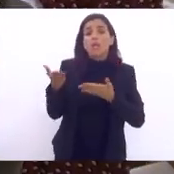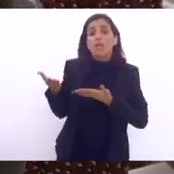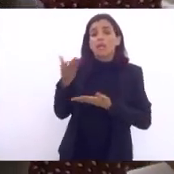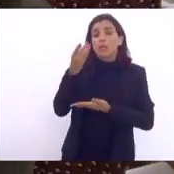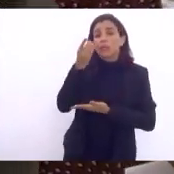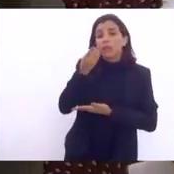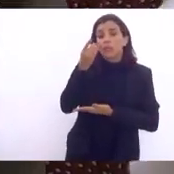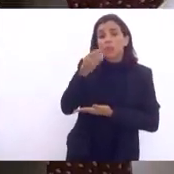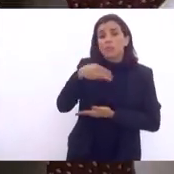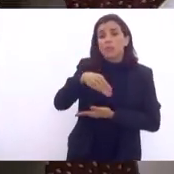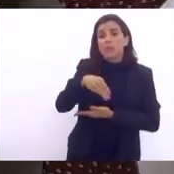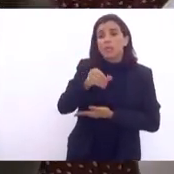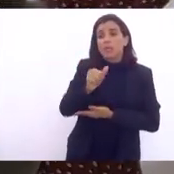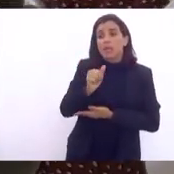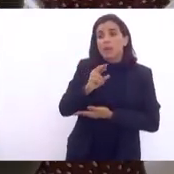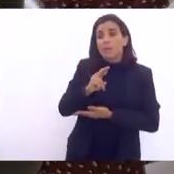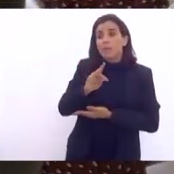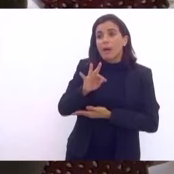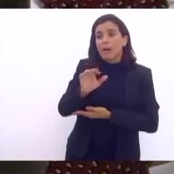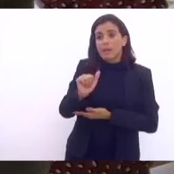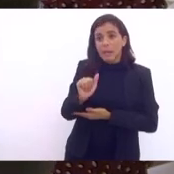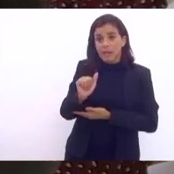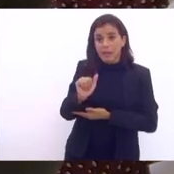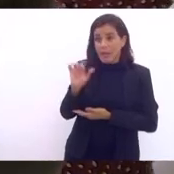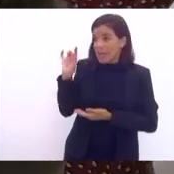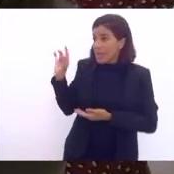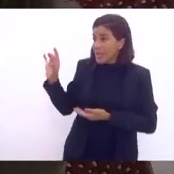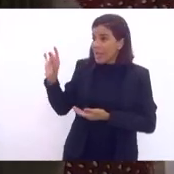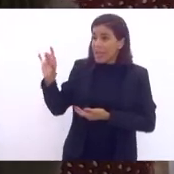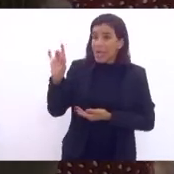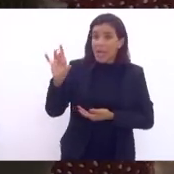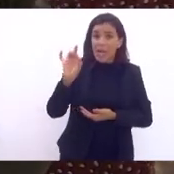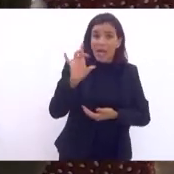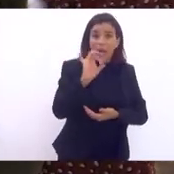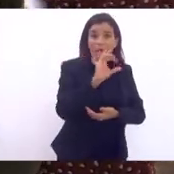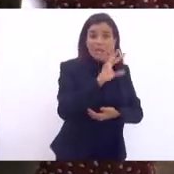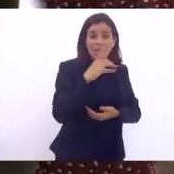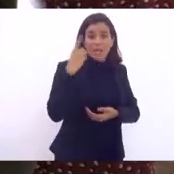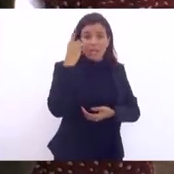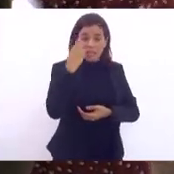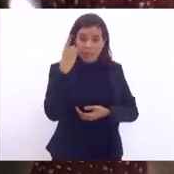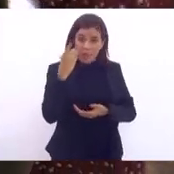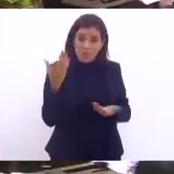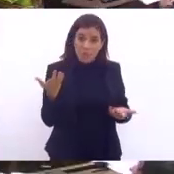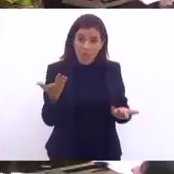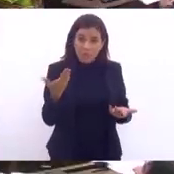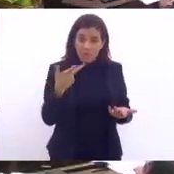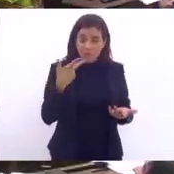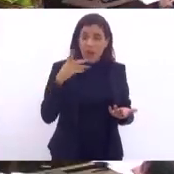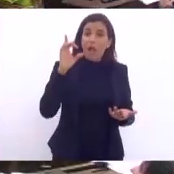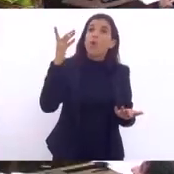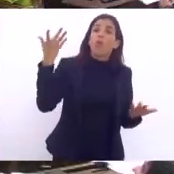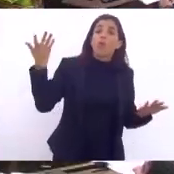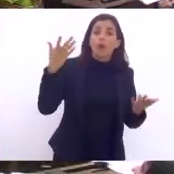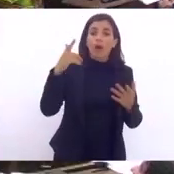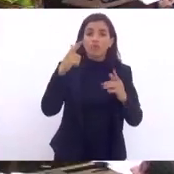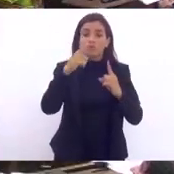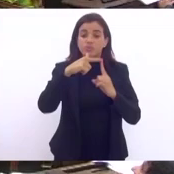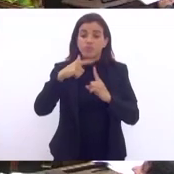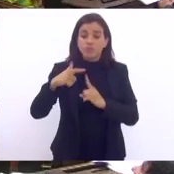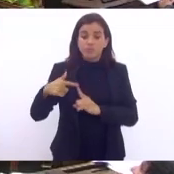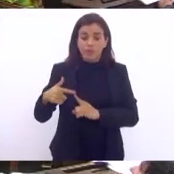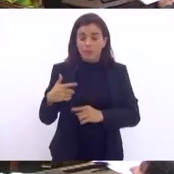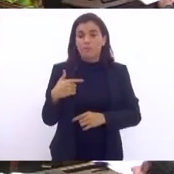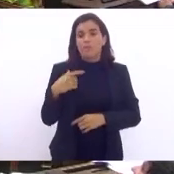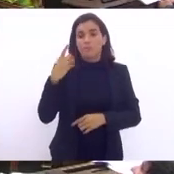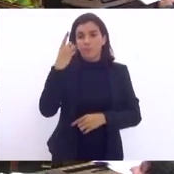Cada um falar das suas também, enfim. É uma sugestão, se os outros líderes concordarem. Deputado Luiz Paulo, presidente.